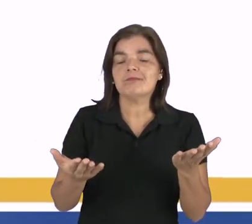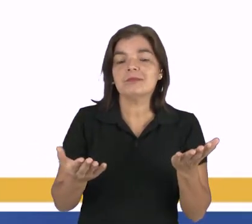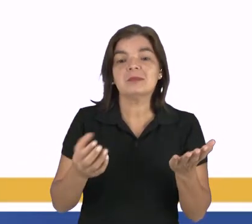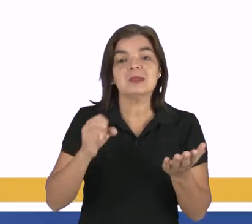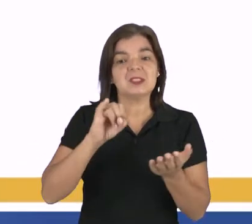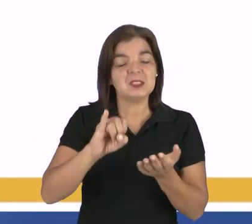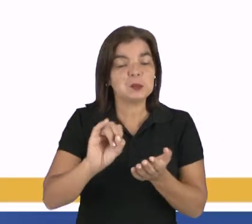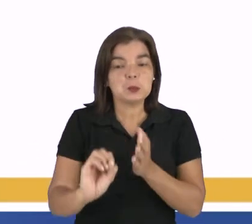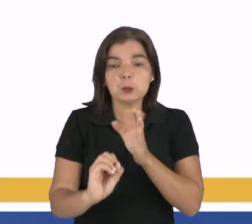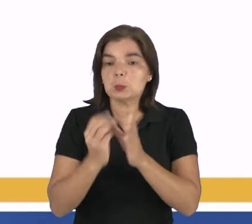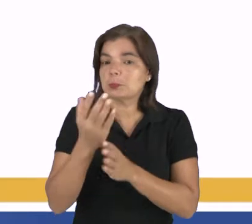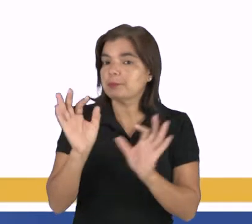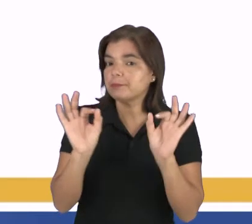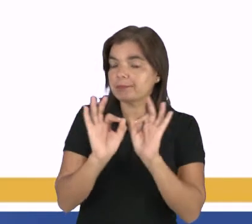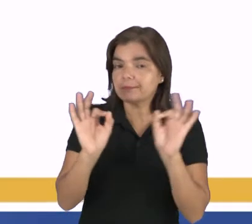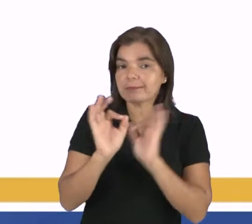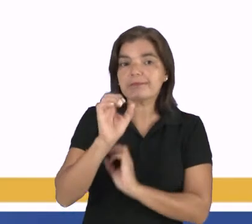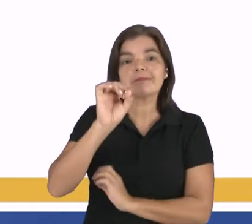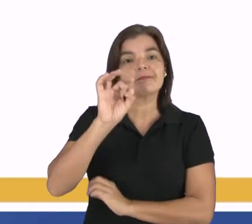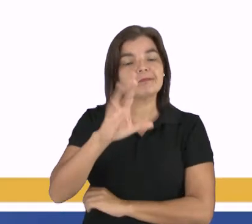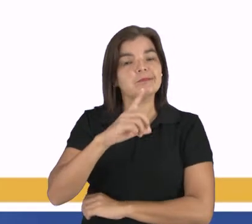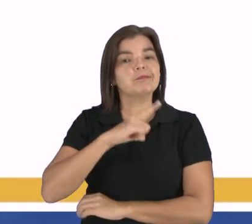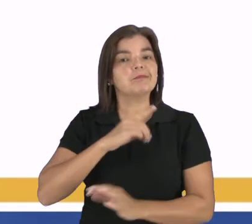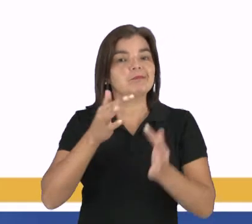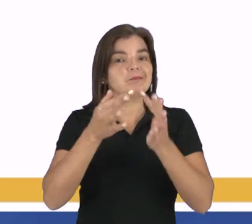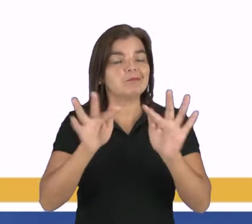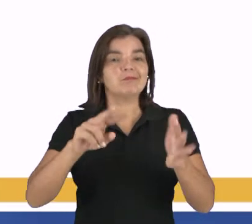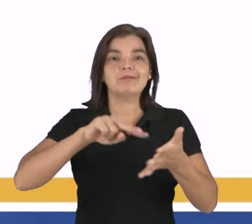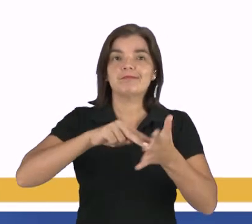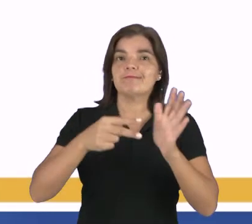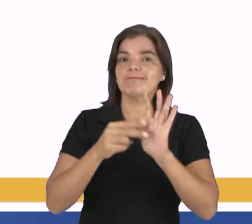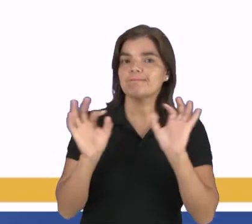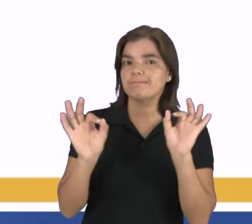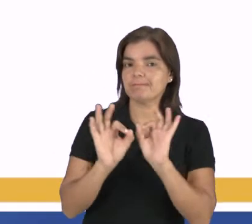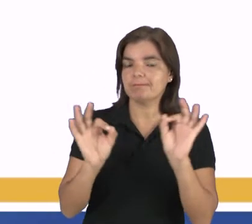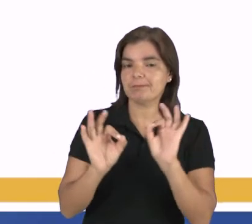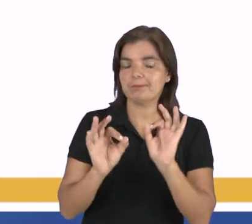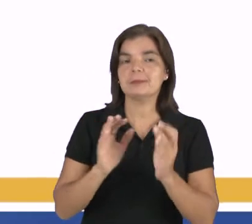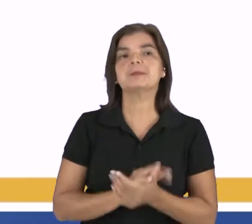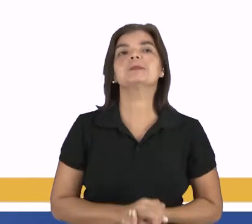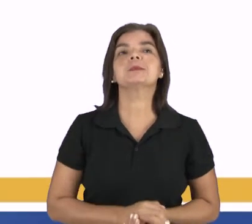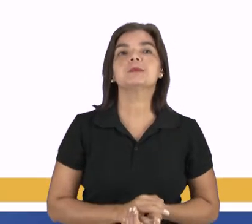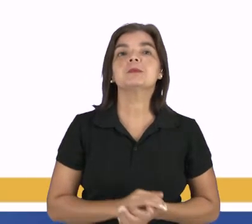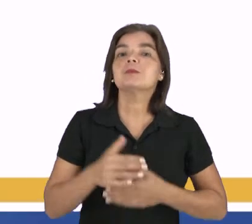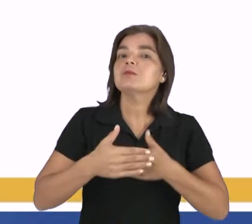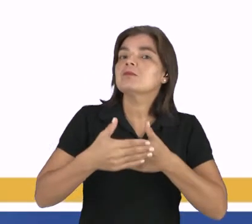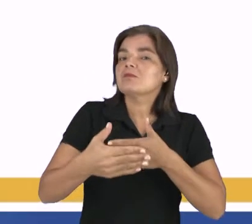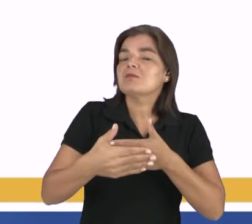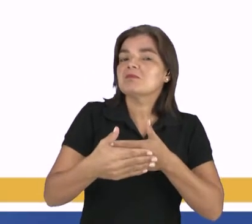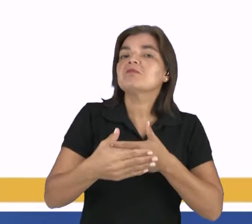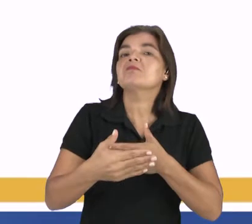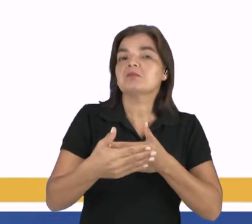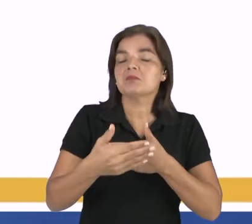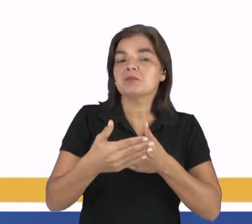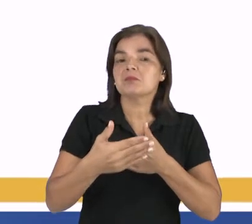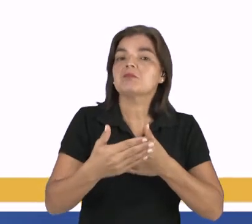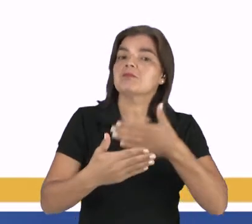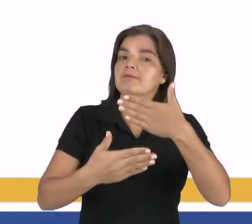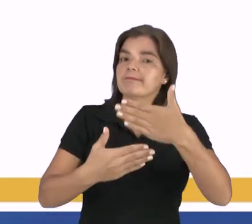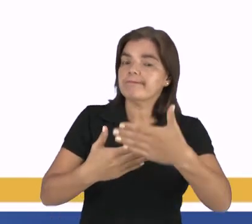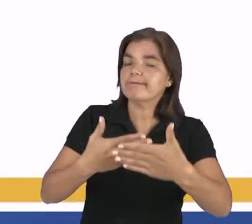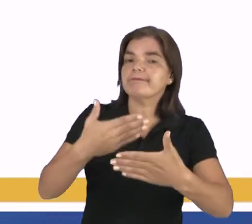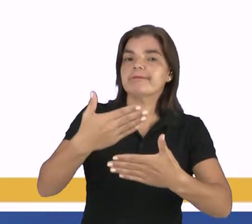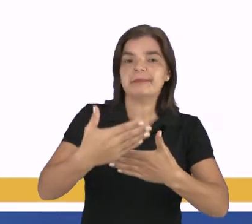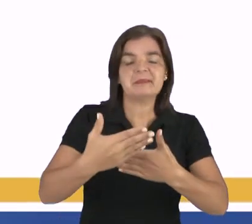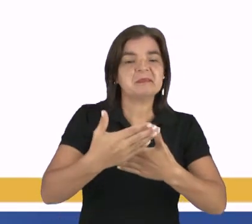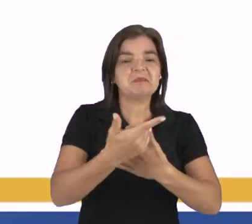Se isso não acontecer, vamos ter apenas frases sem sentido, sucedendo-se umas às